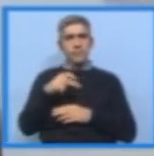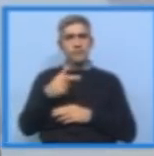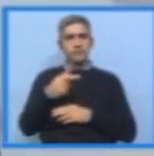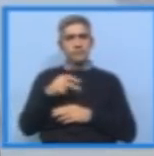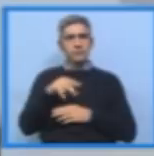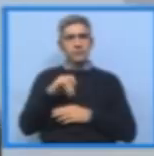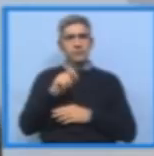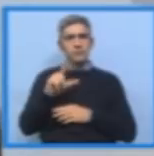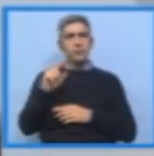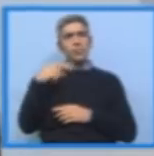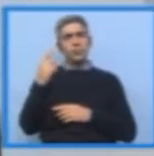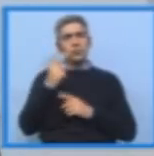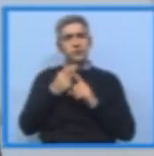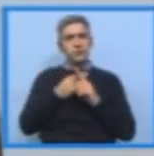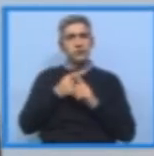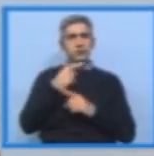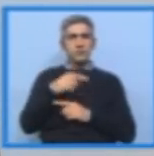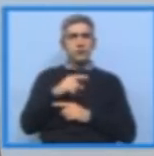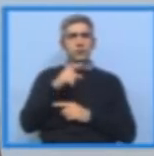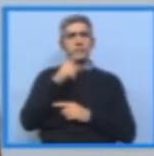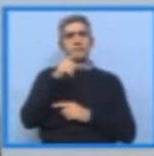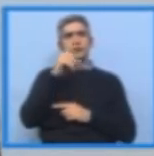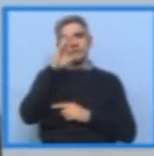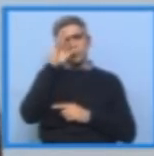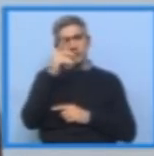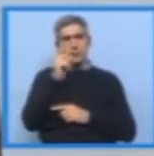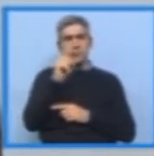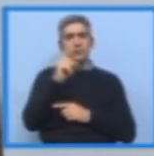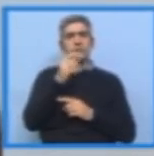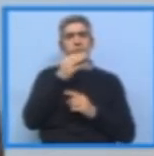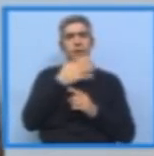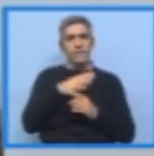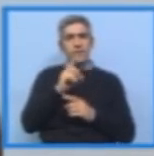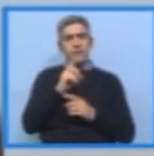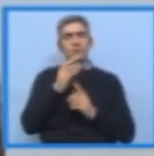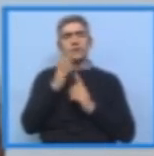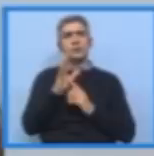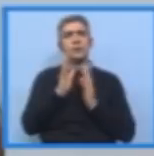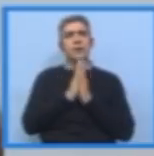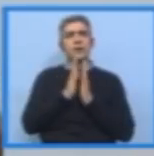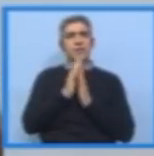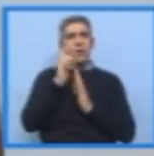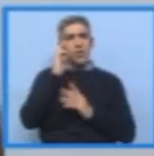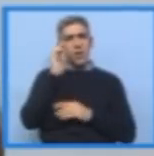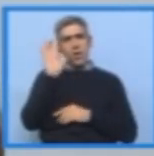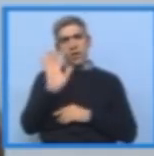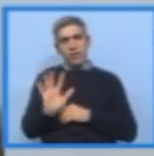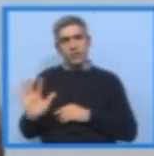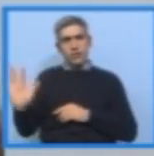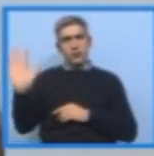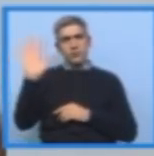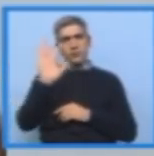outra, por exemplo, muito interessante, que nós sabemos, não sei se quer também falar disso, mas, por exemplo, nas igrejas orientais, em muitas igrejas